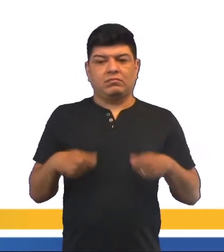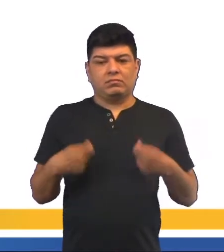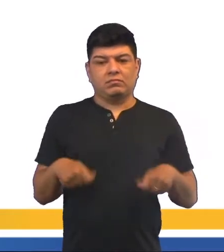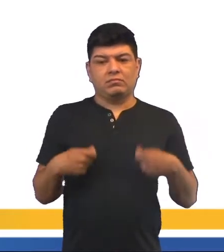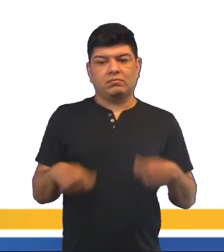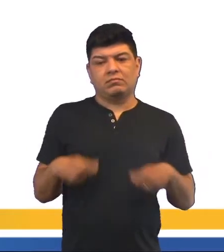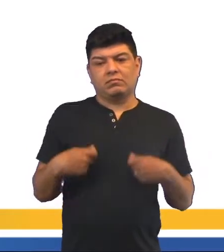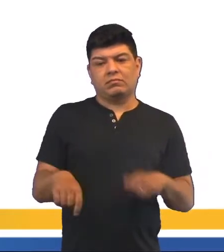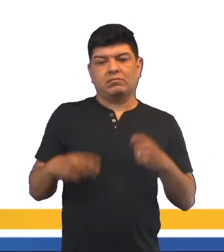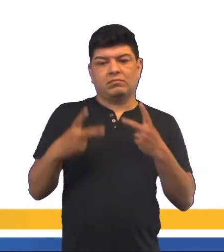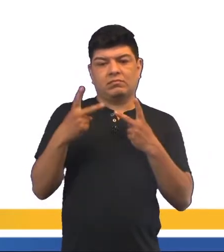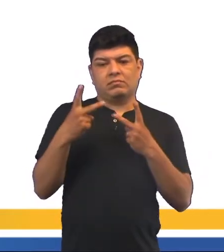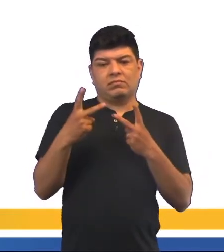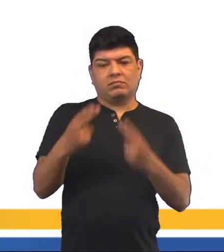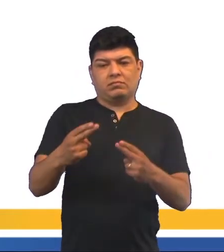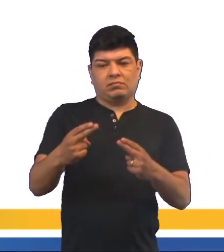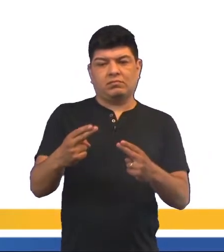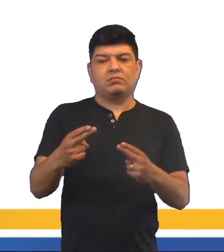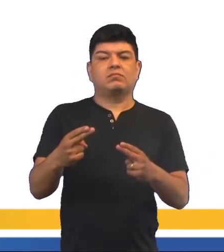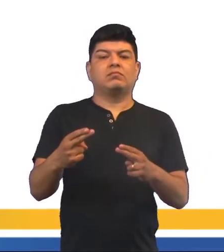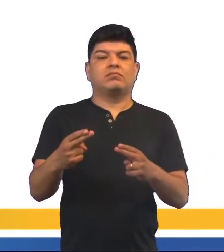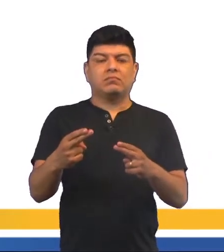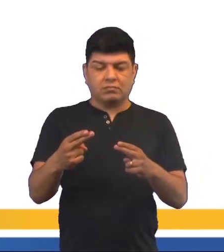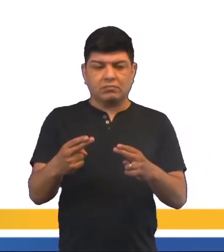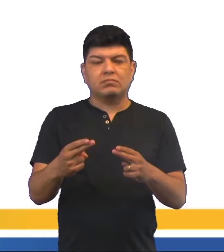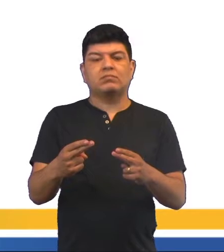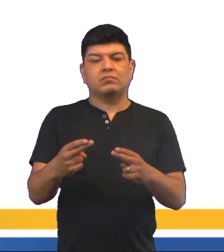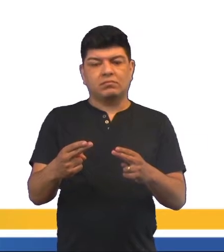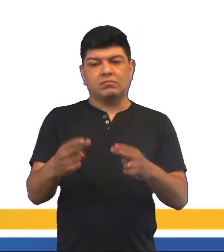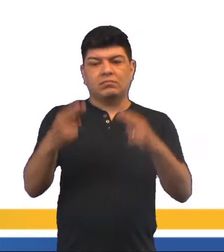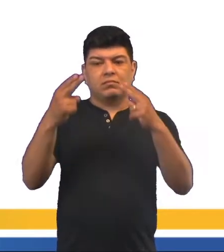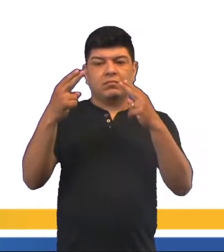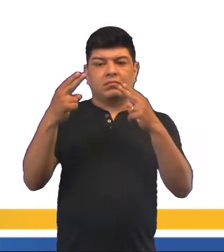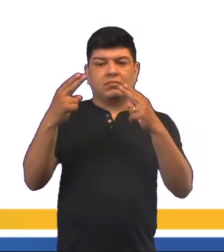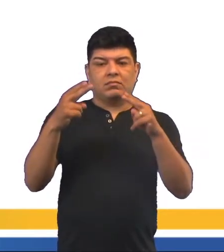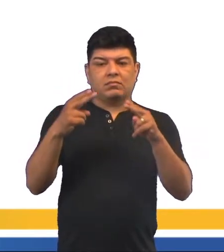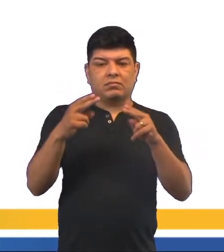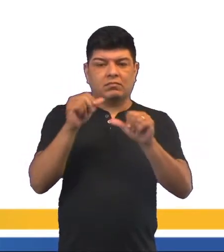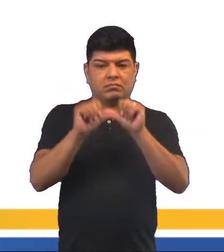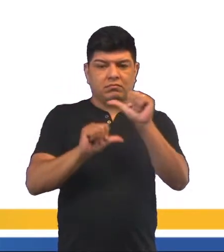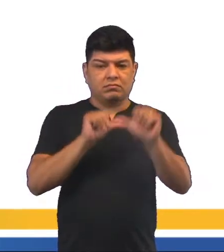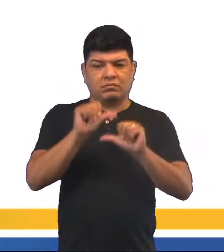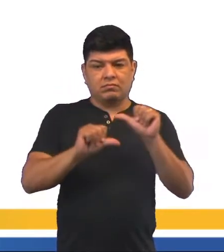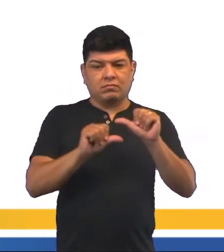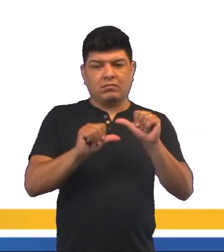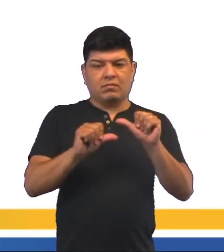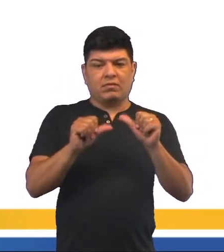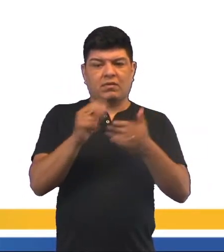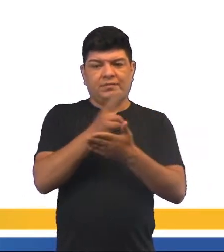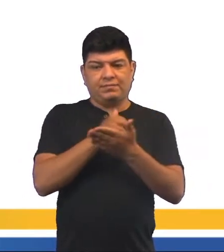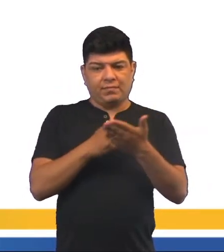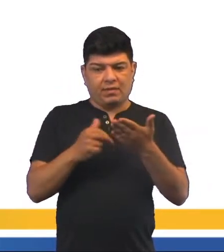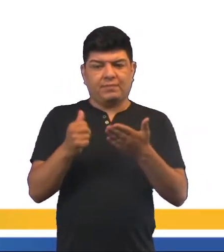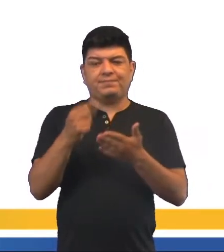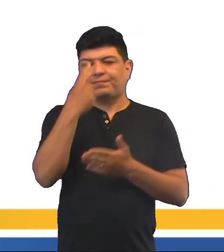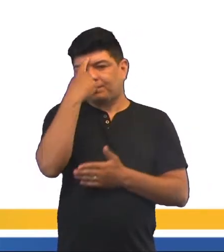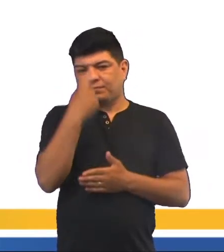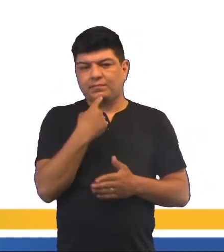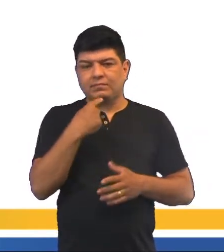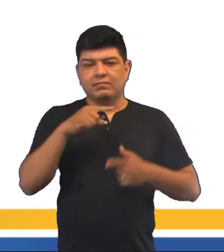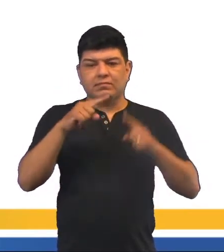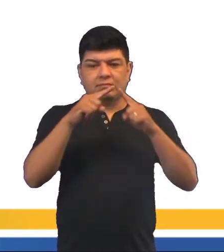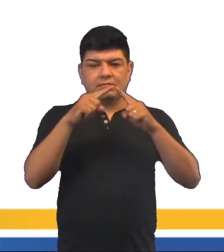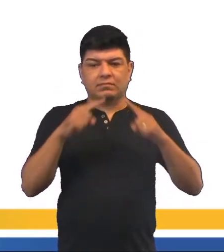ser igual, tem que ser uma proporção para que não altere o formato. Veja esse triângulo